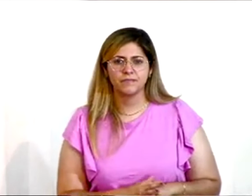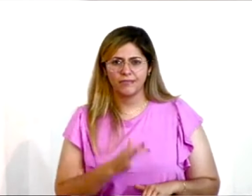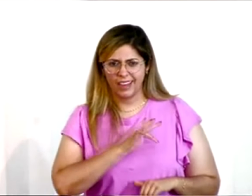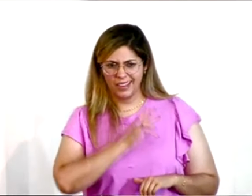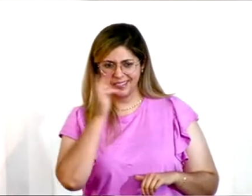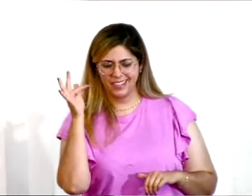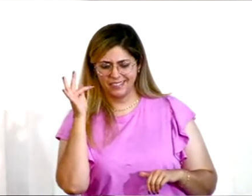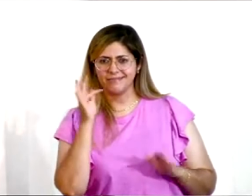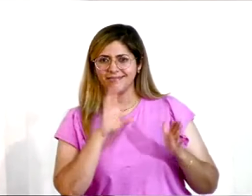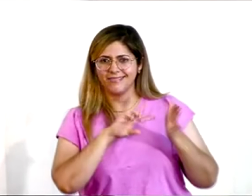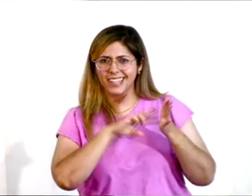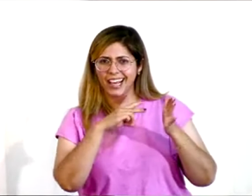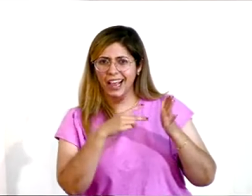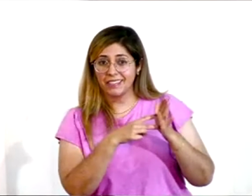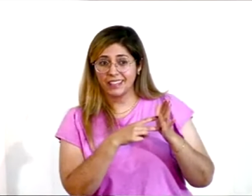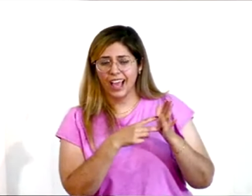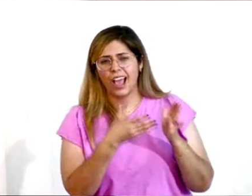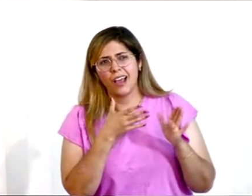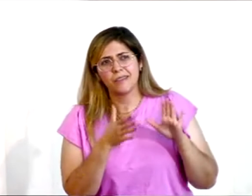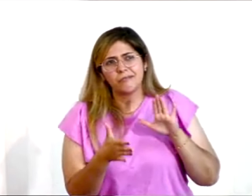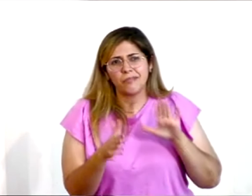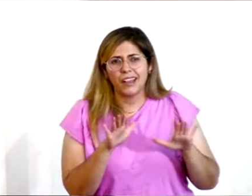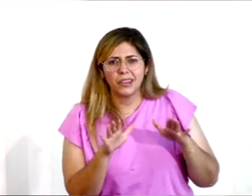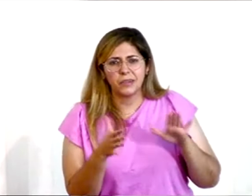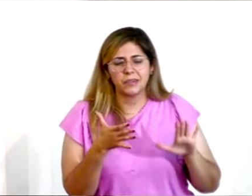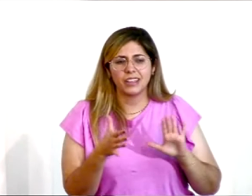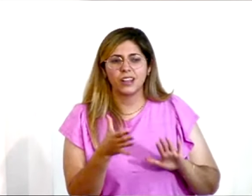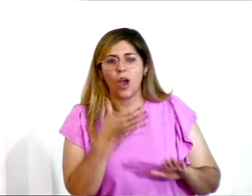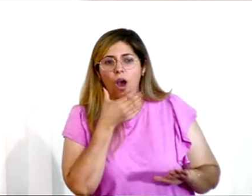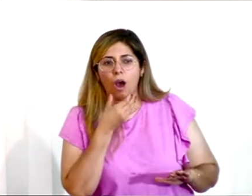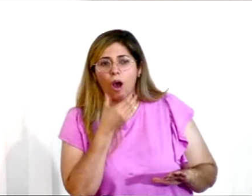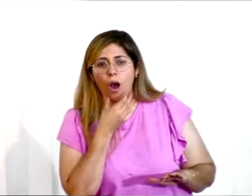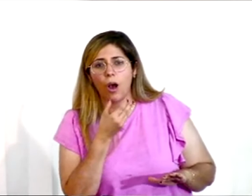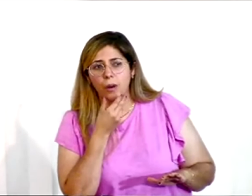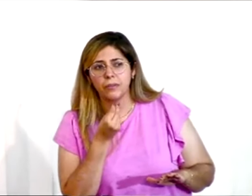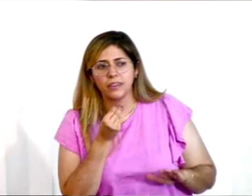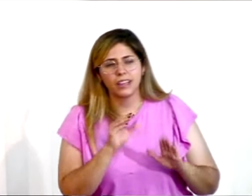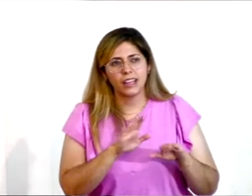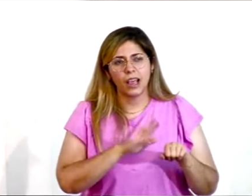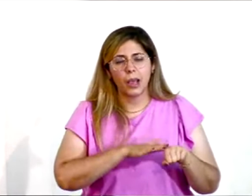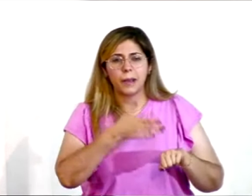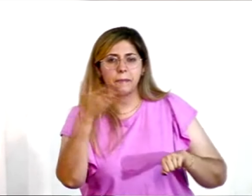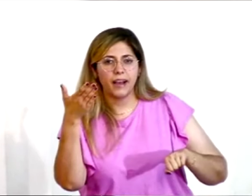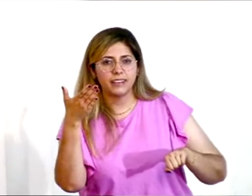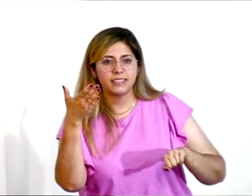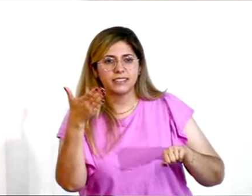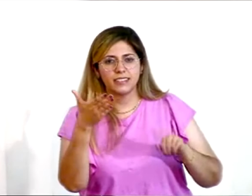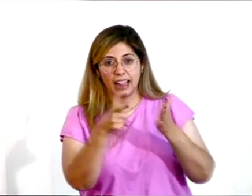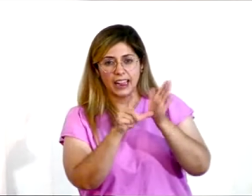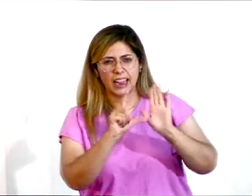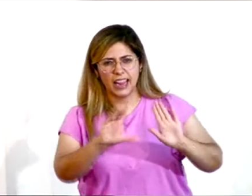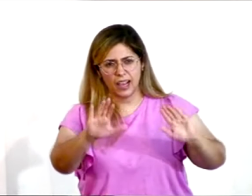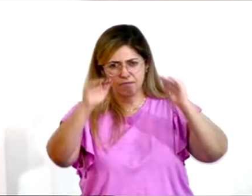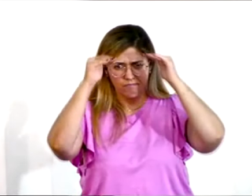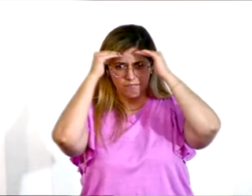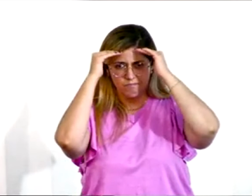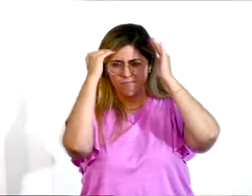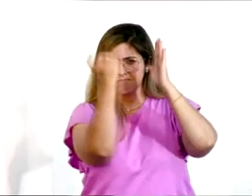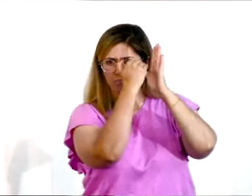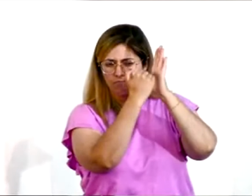diz, fariseu. Mas na época não. Na época era a melhor estirpe da religiosidade. Na época, ser um